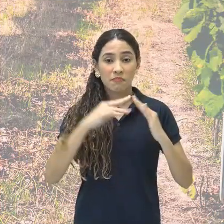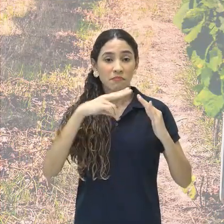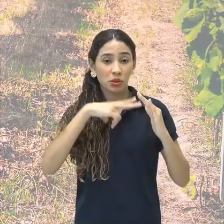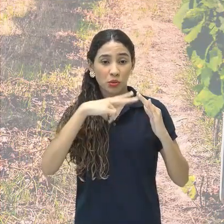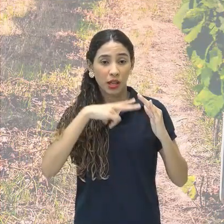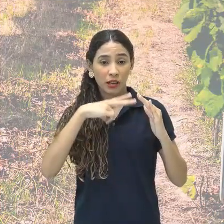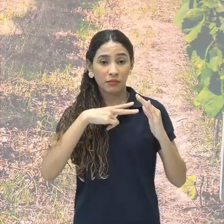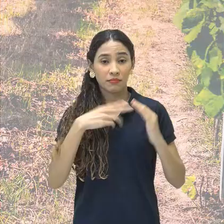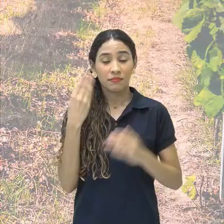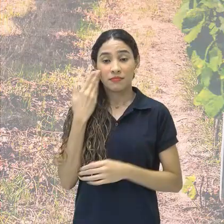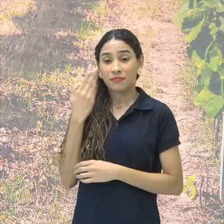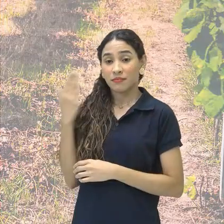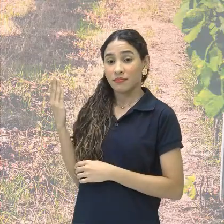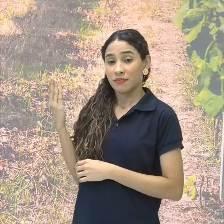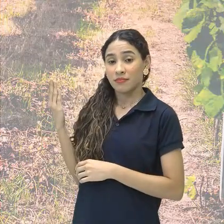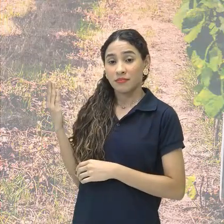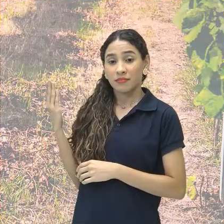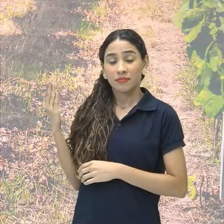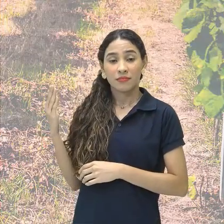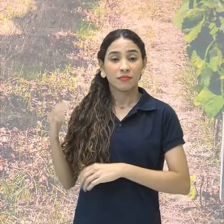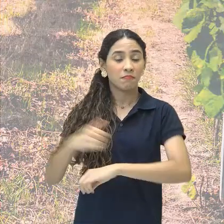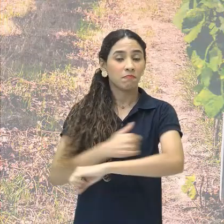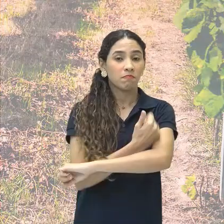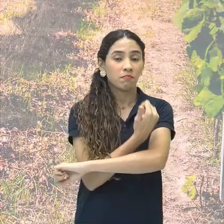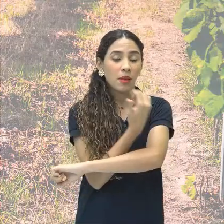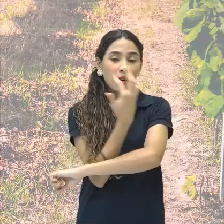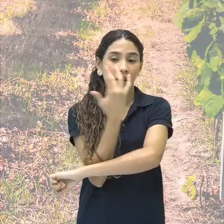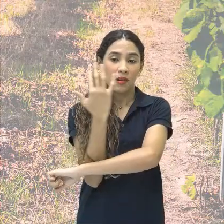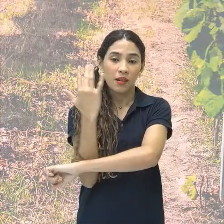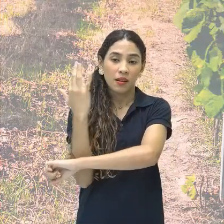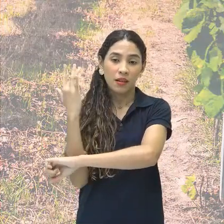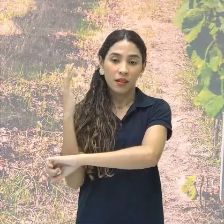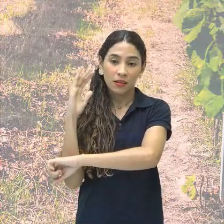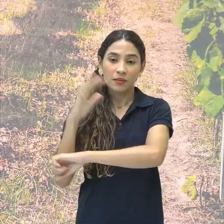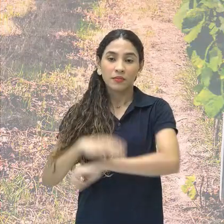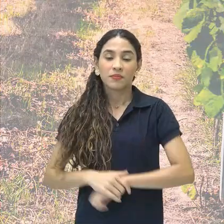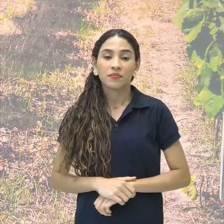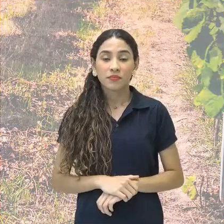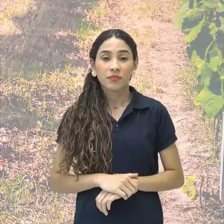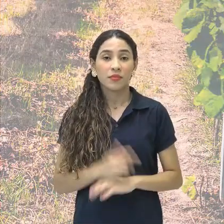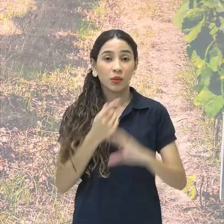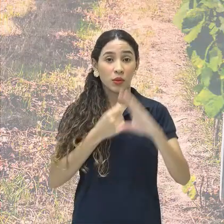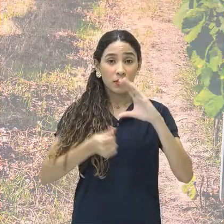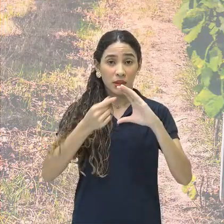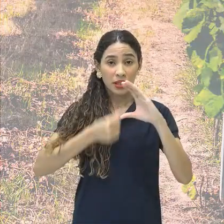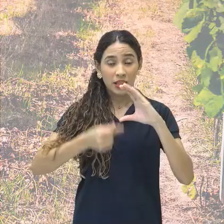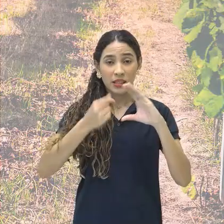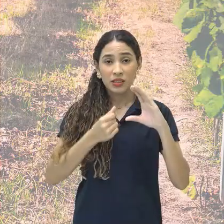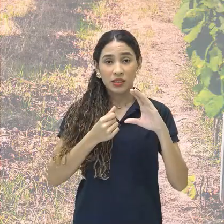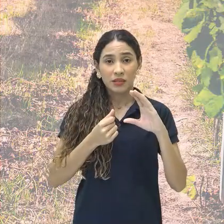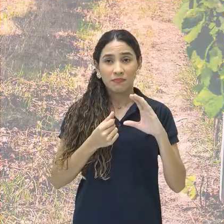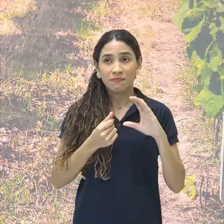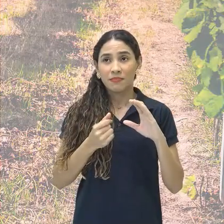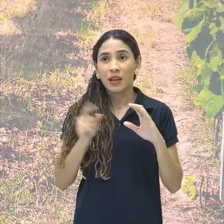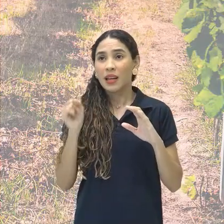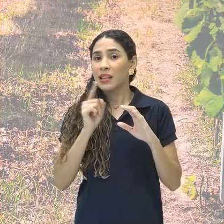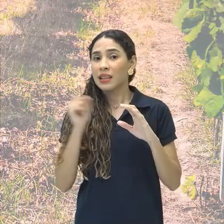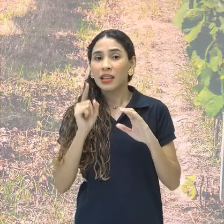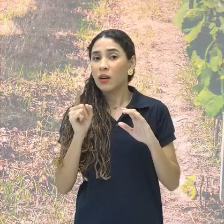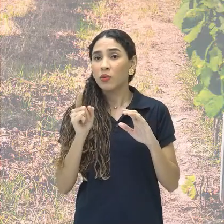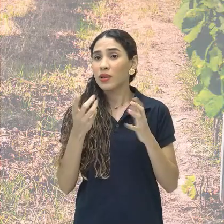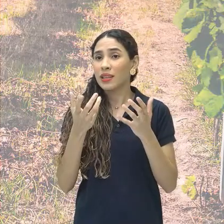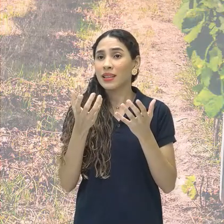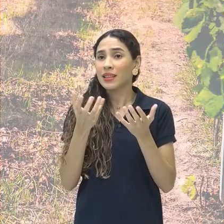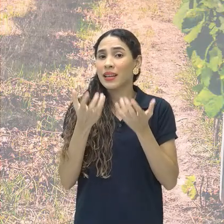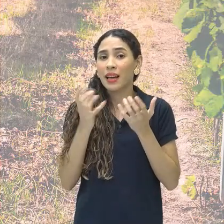privada, né, que viram grandes latifúndios. O capitalista, ele não se contenta com um pedaço de